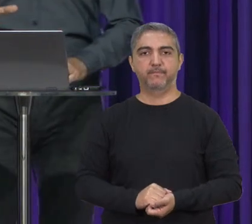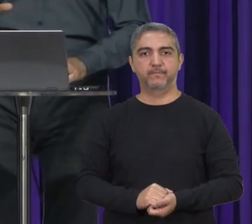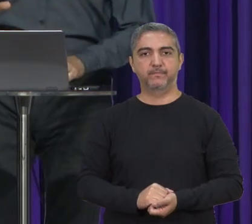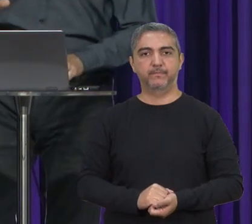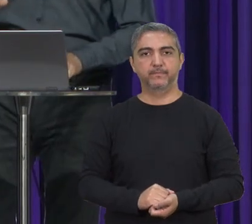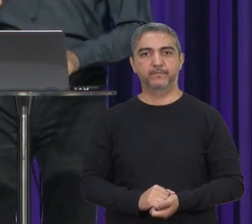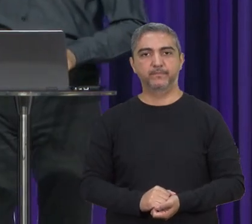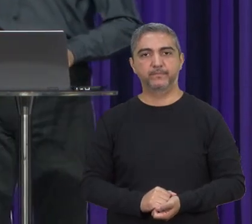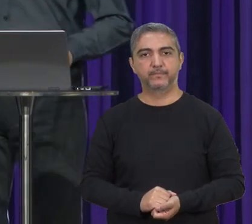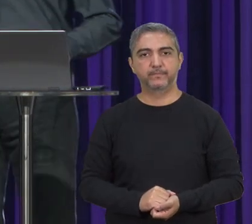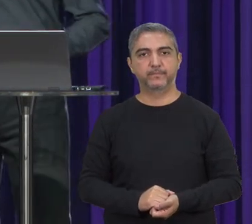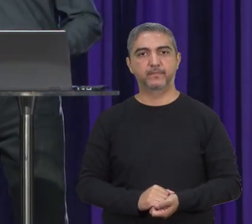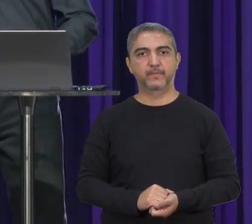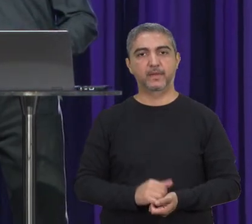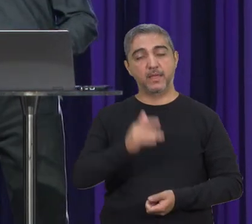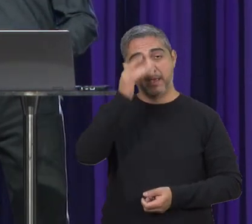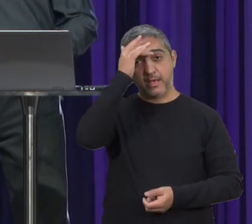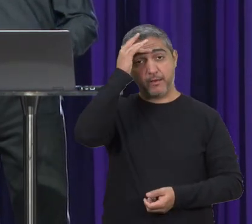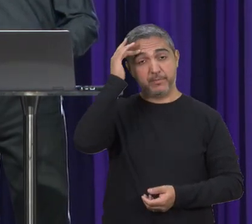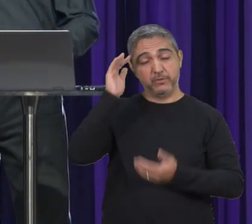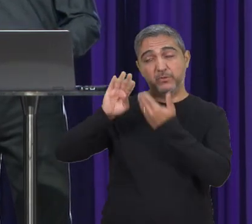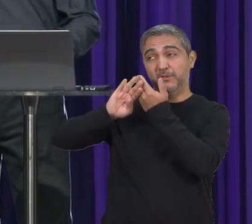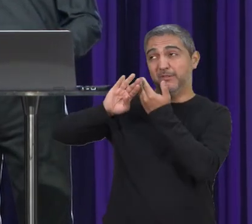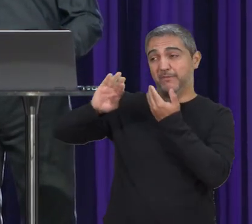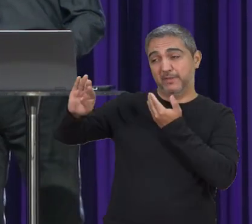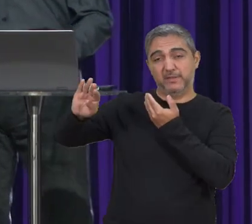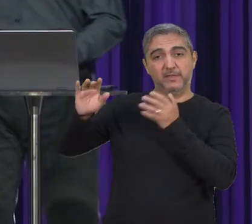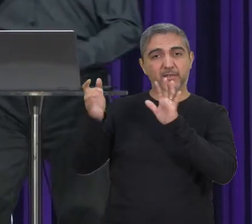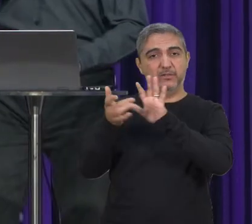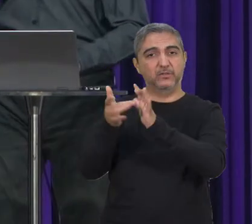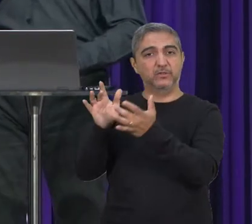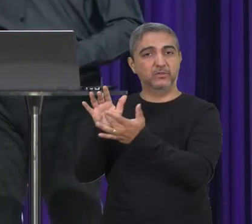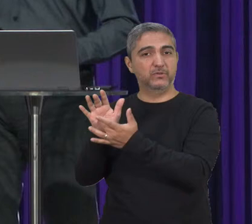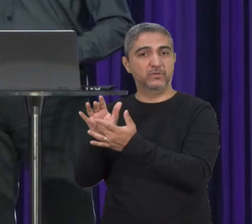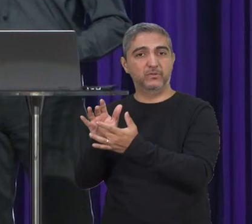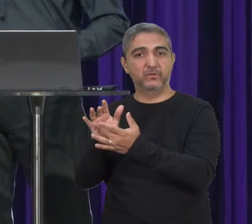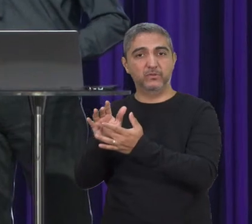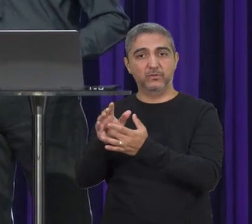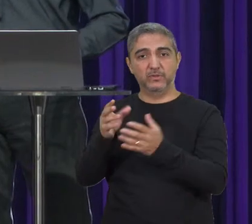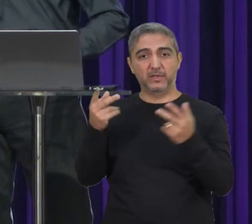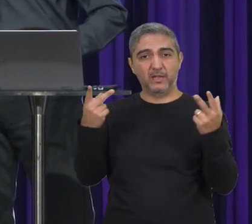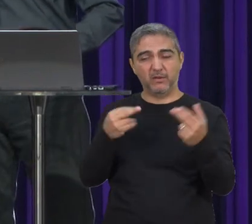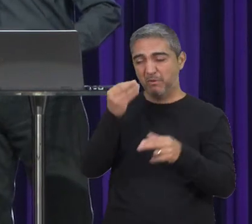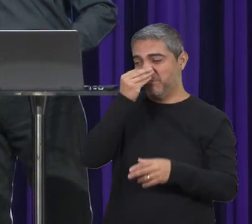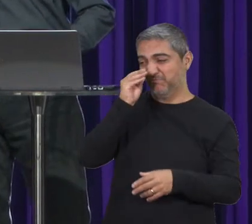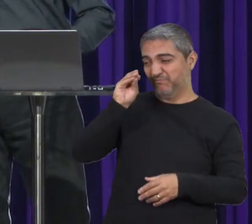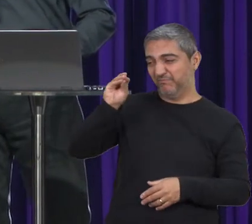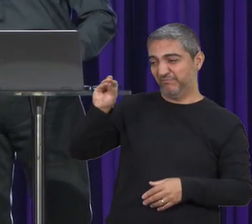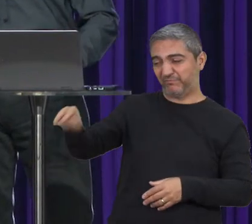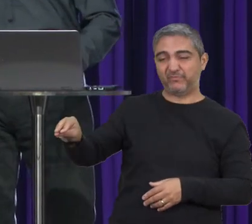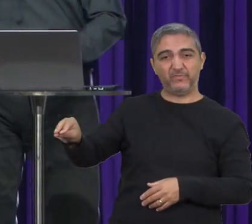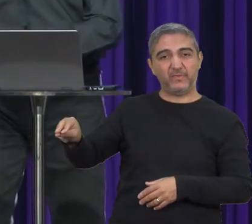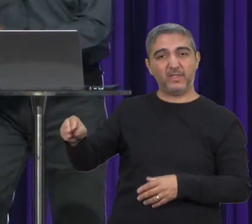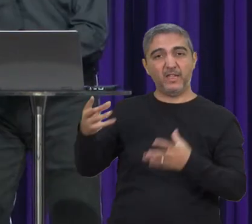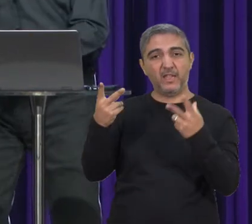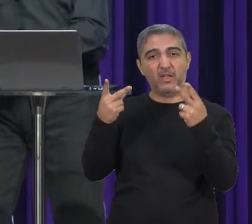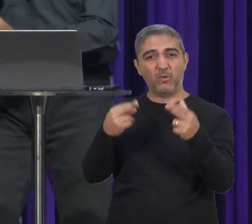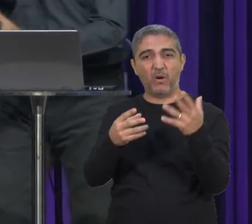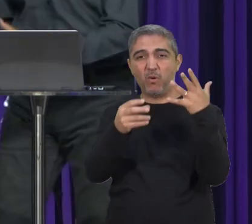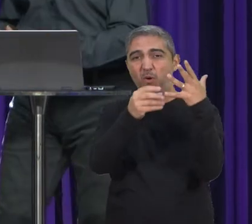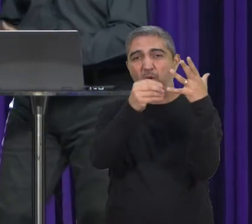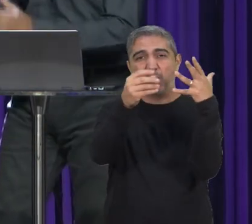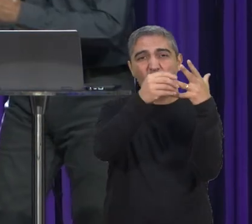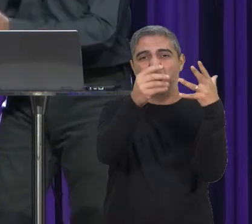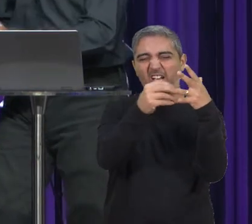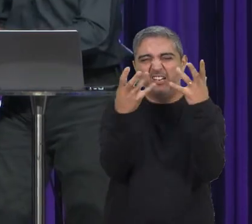Quem não permanece em mim é jogado fora, como um ramo imprestável e seca. Esses ramos